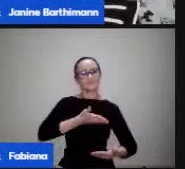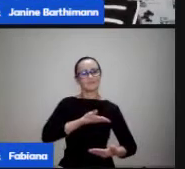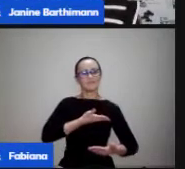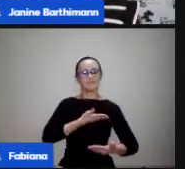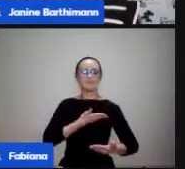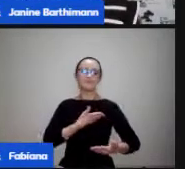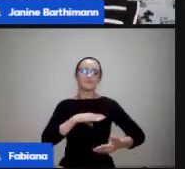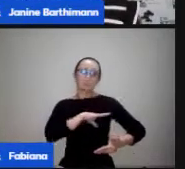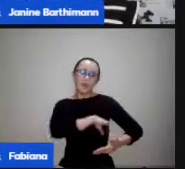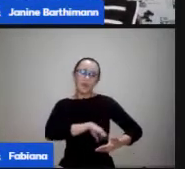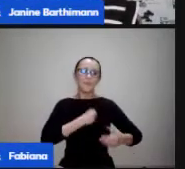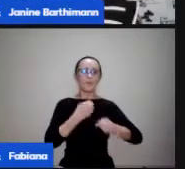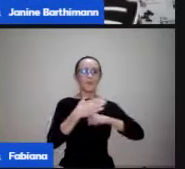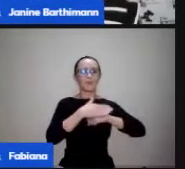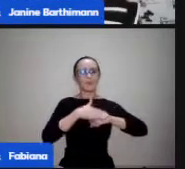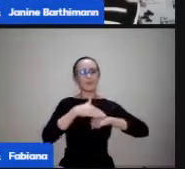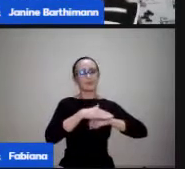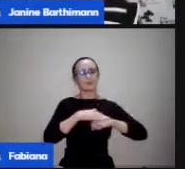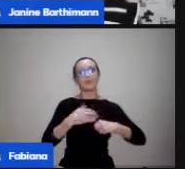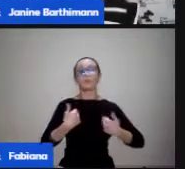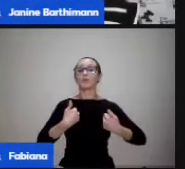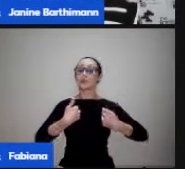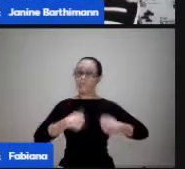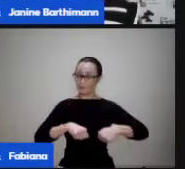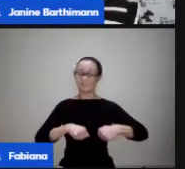carinho e competência.